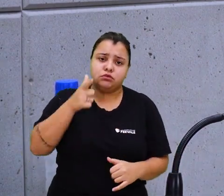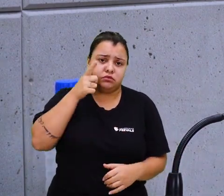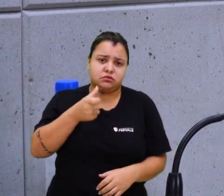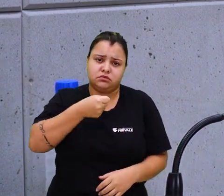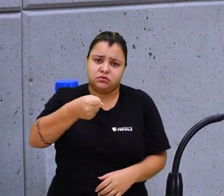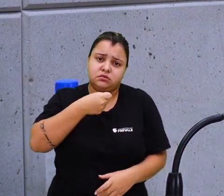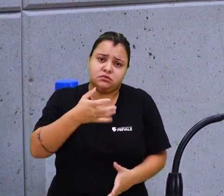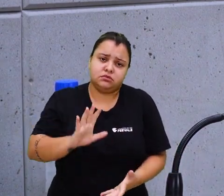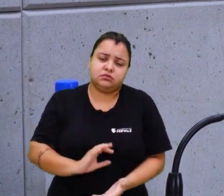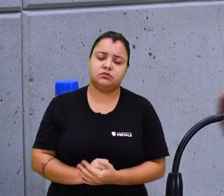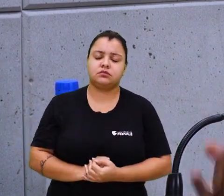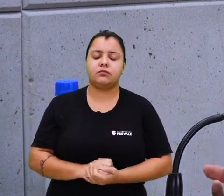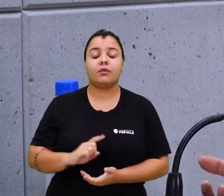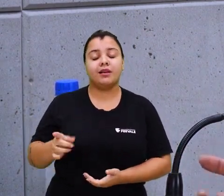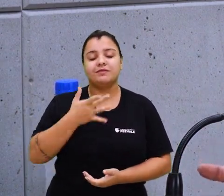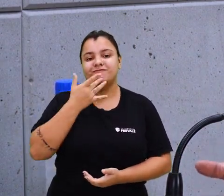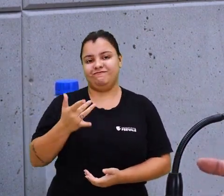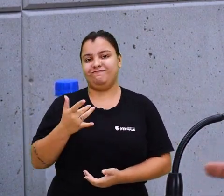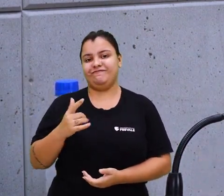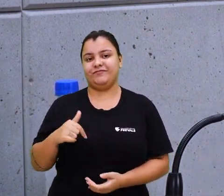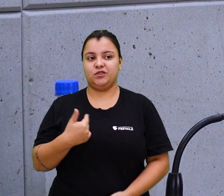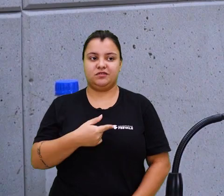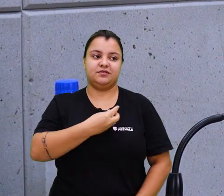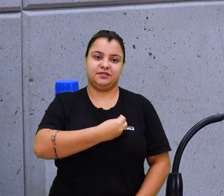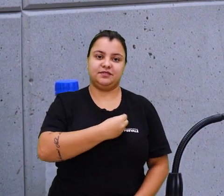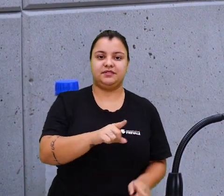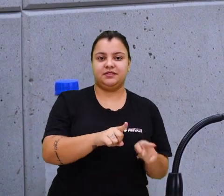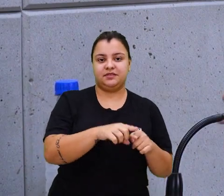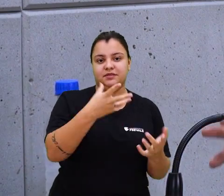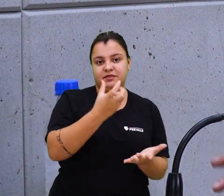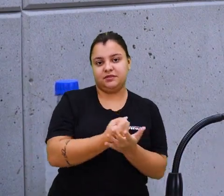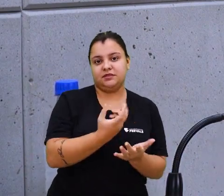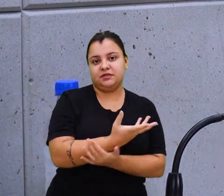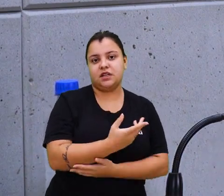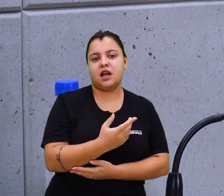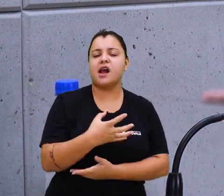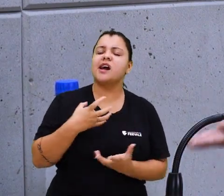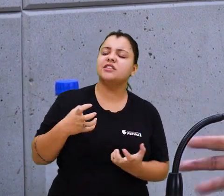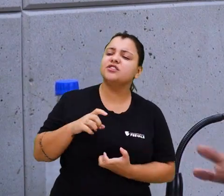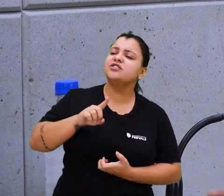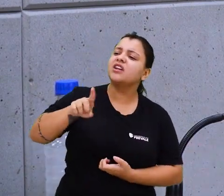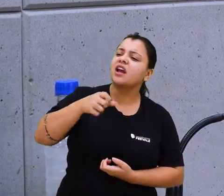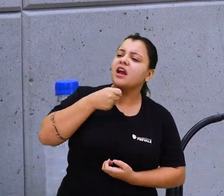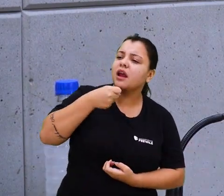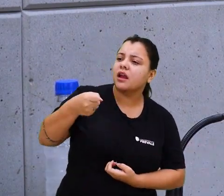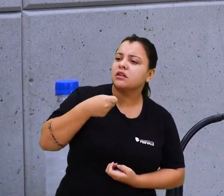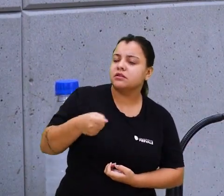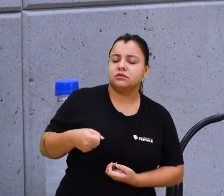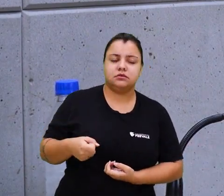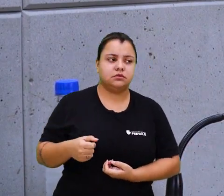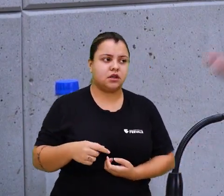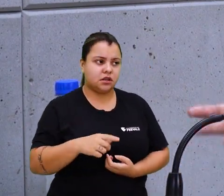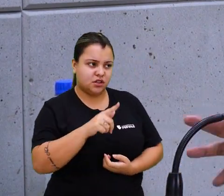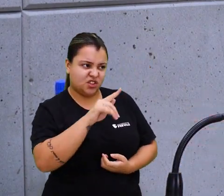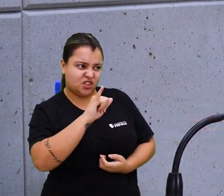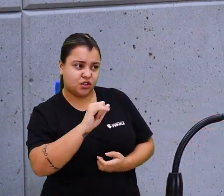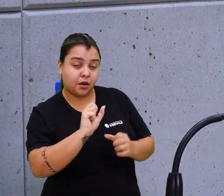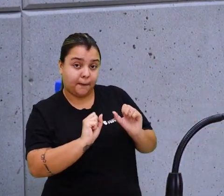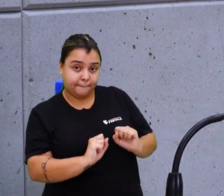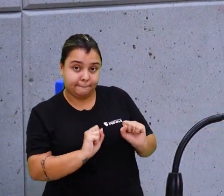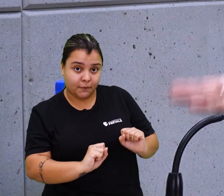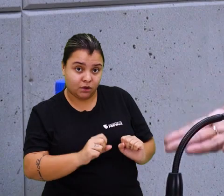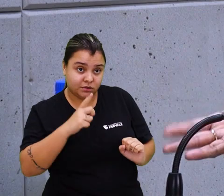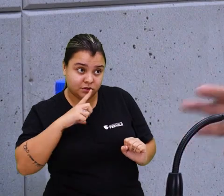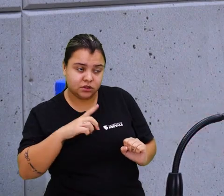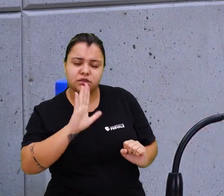ela foi uma facilitadora né aí eles diziam a gente quer entrevistar tal pessoa aí eu falava di tem como a de Ah